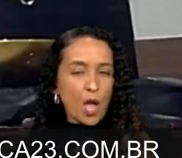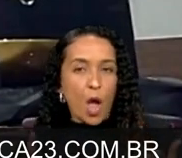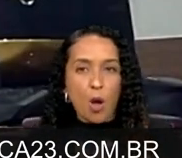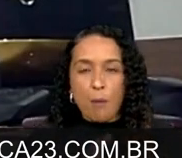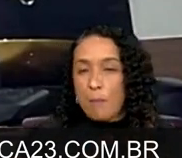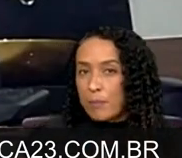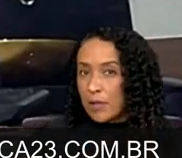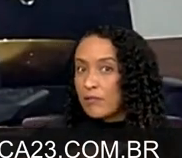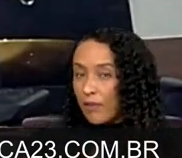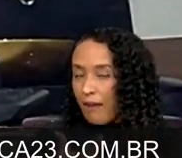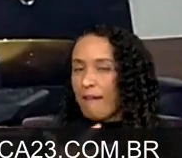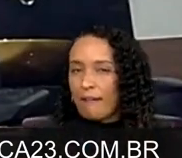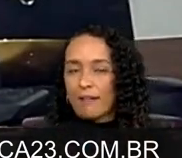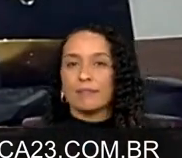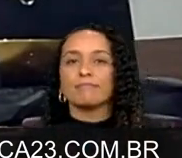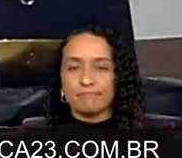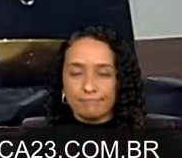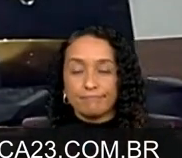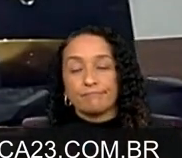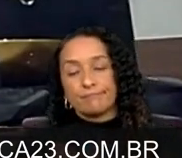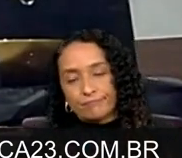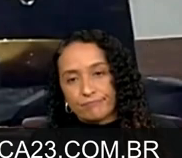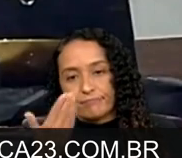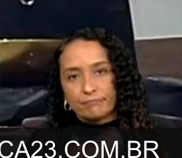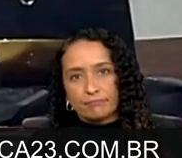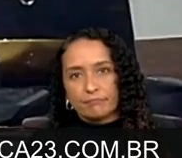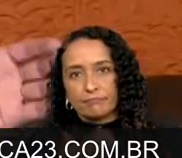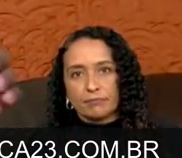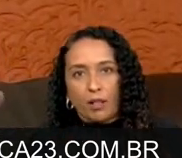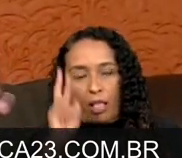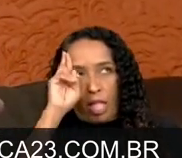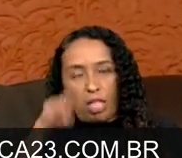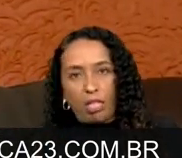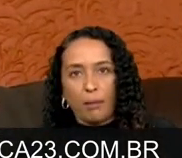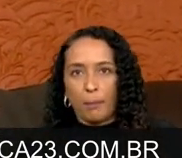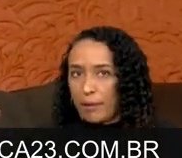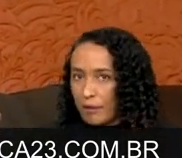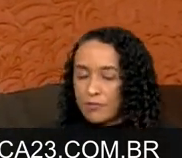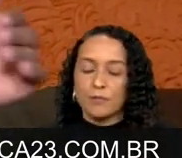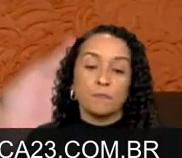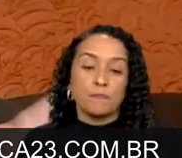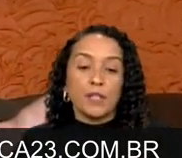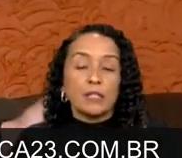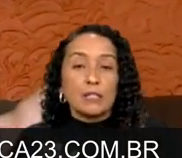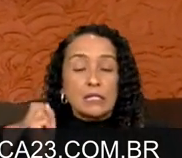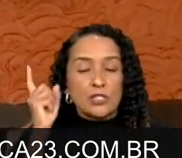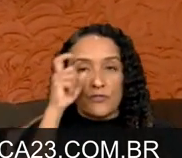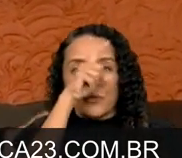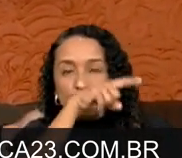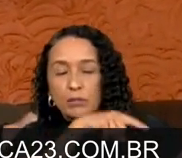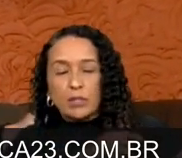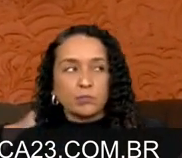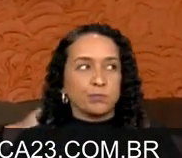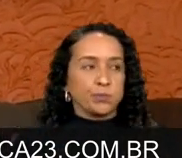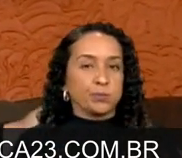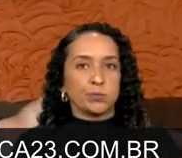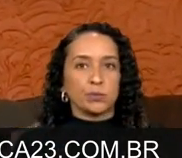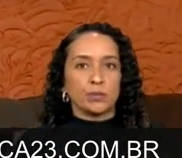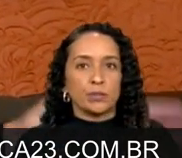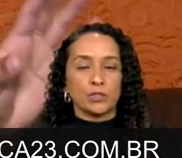momento elas vão ganhar. E elas vão perdendo a racionalidade. Para quem tem dificuldade de lidar com o limite nos